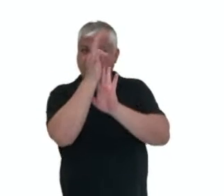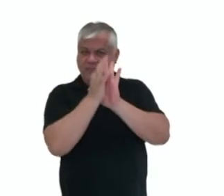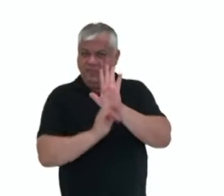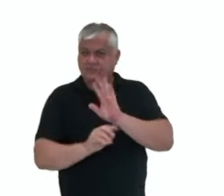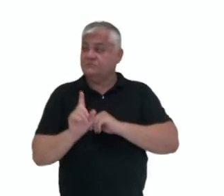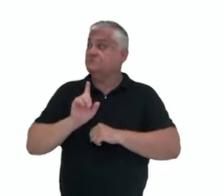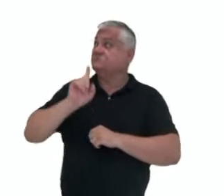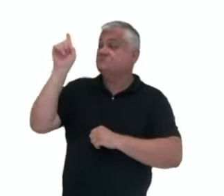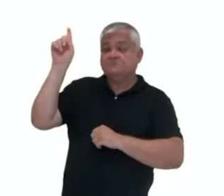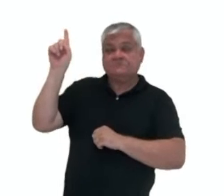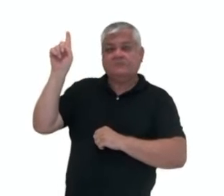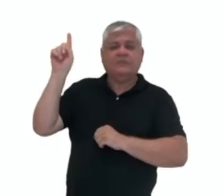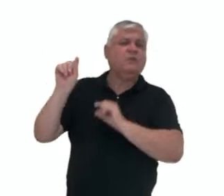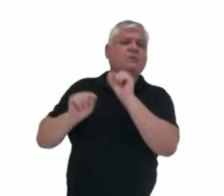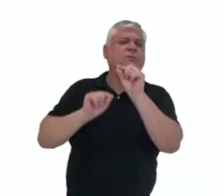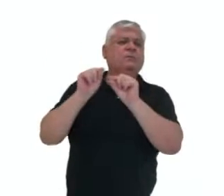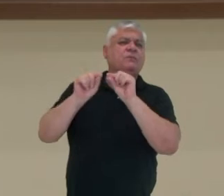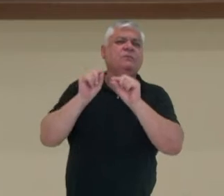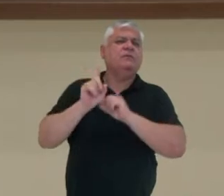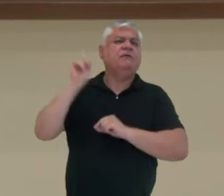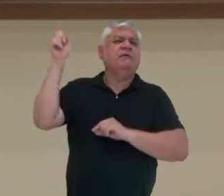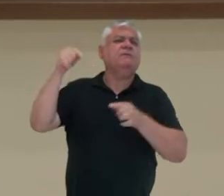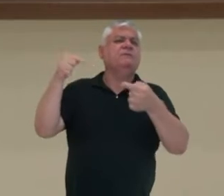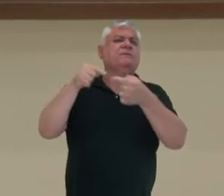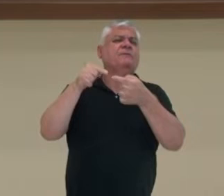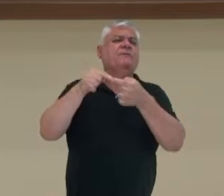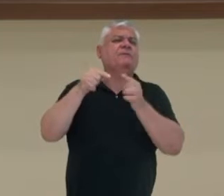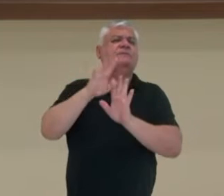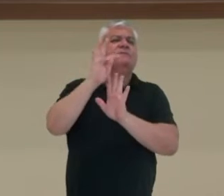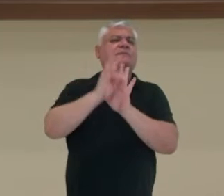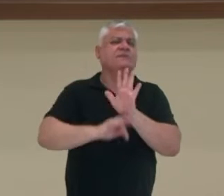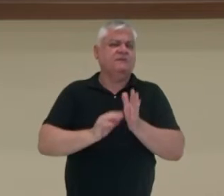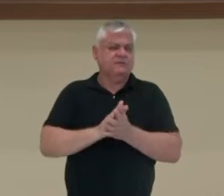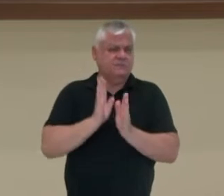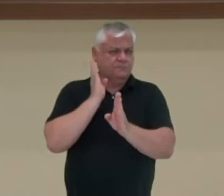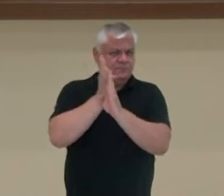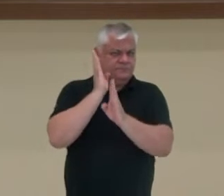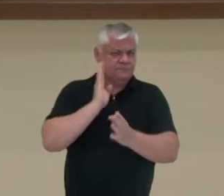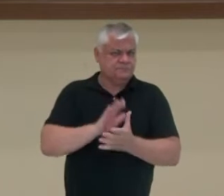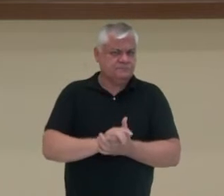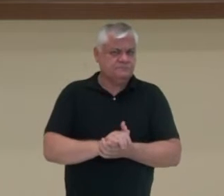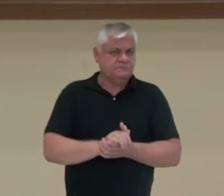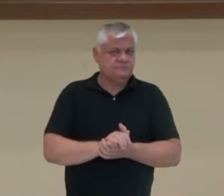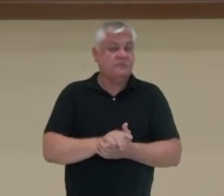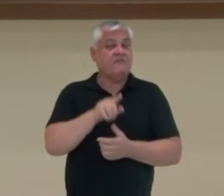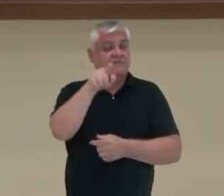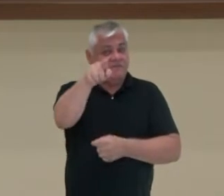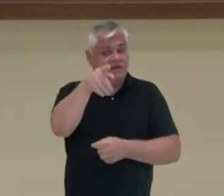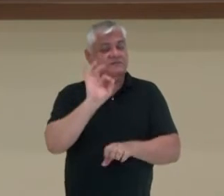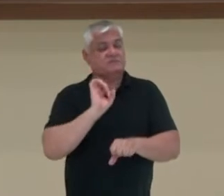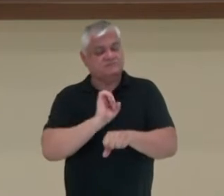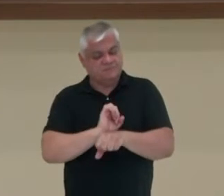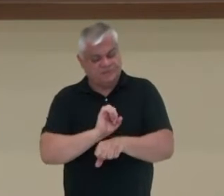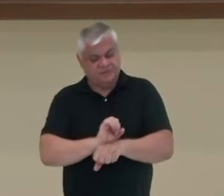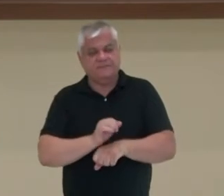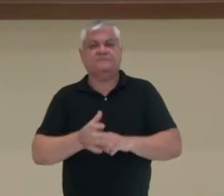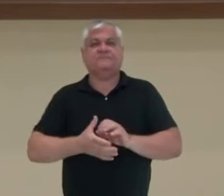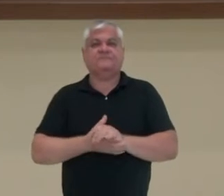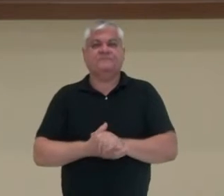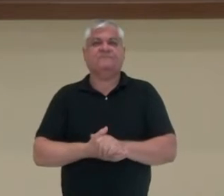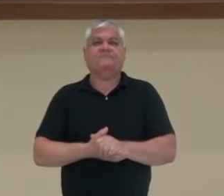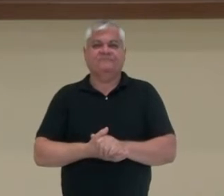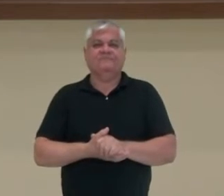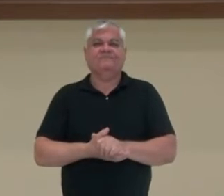editorial, a que passagem corresponde essa parte do texto? Você identifica? Faz aí, estou te aguardando aqui,